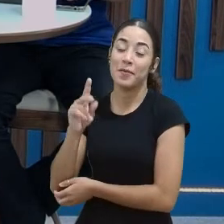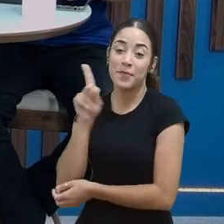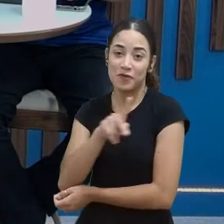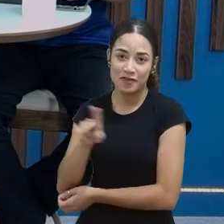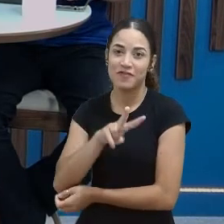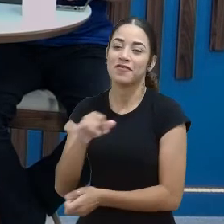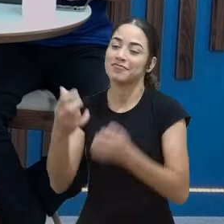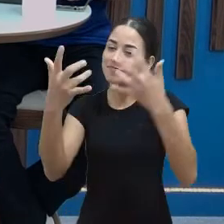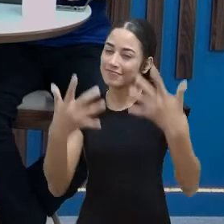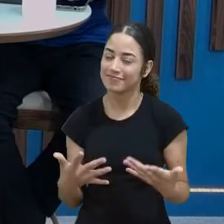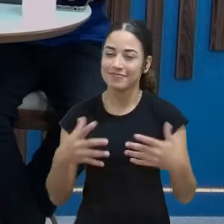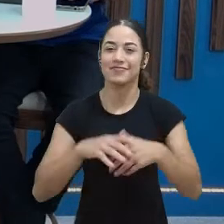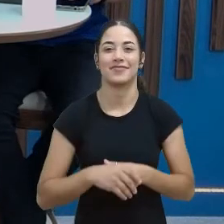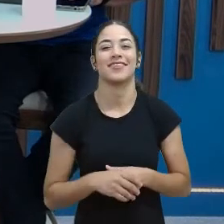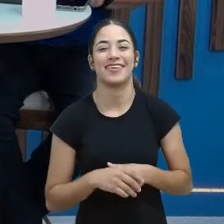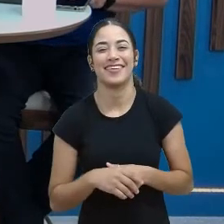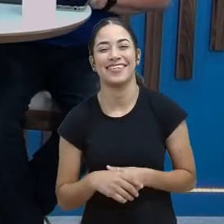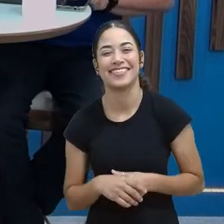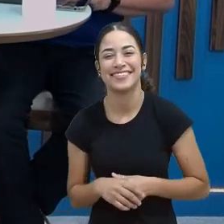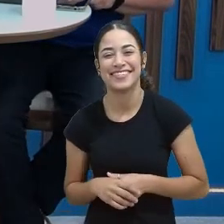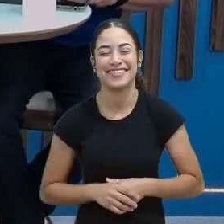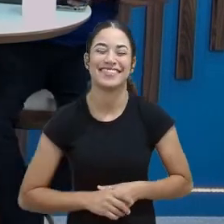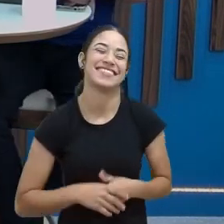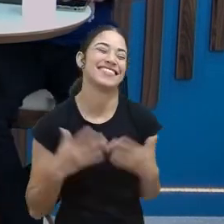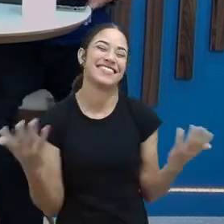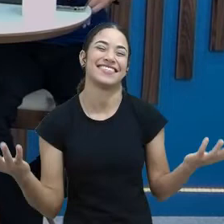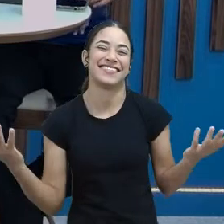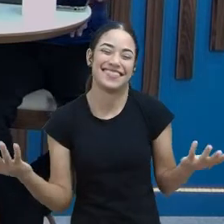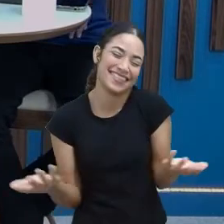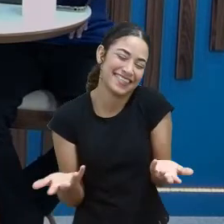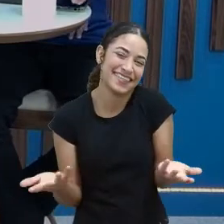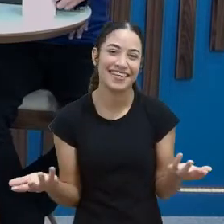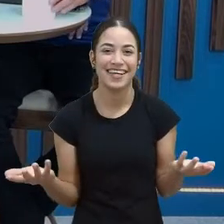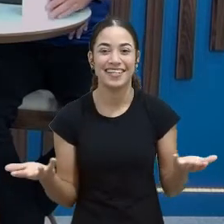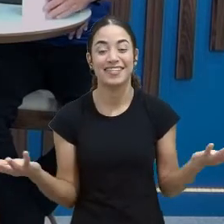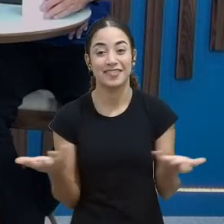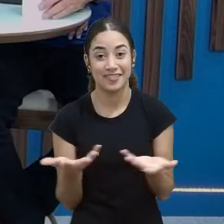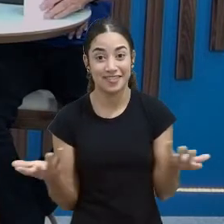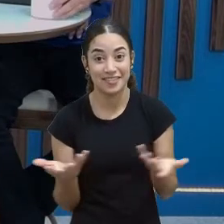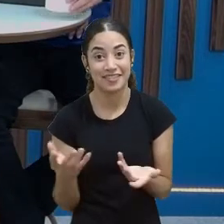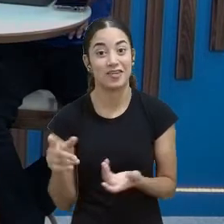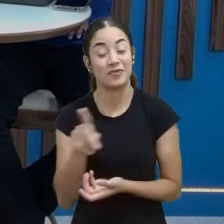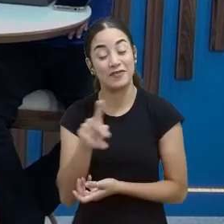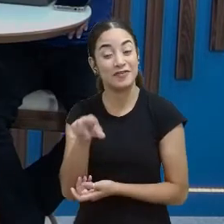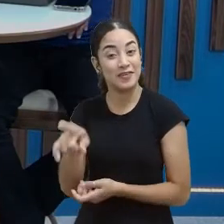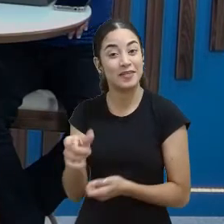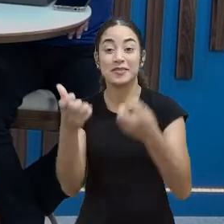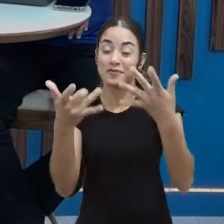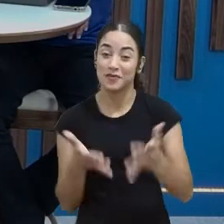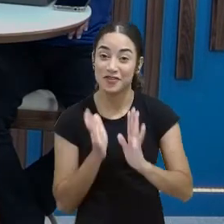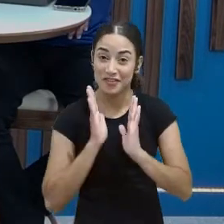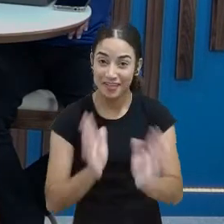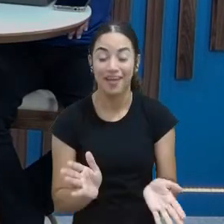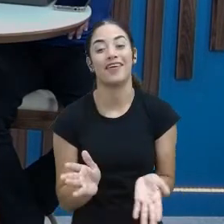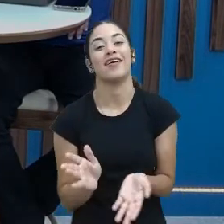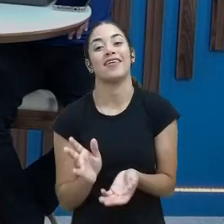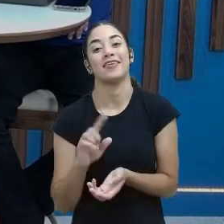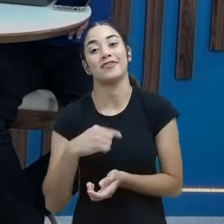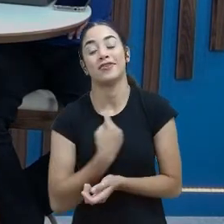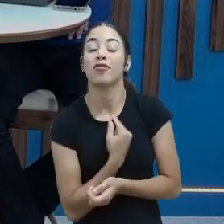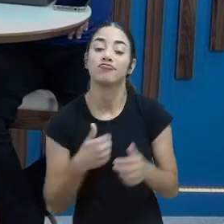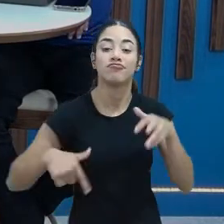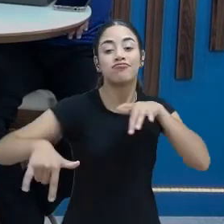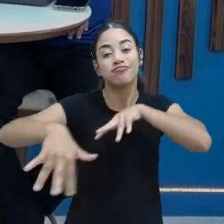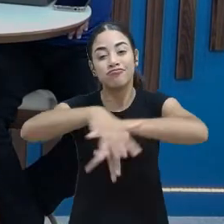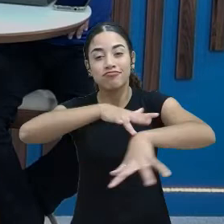Vanessa, ela que está diretamente do Catar. Pois é, gente, como o professor Giorgio colocou, né, a gente transita